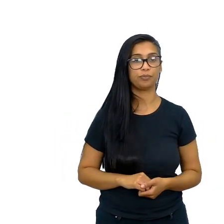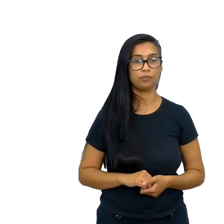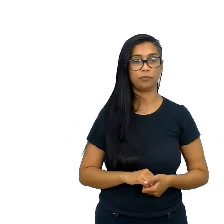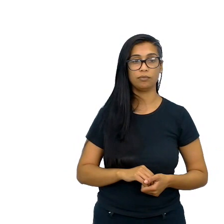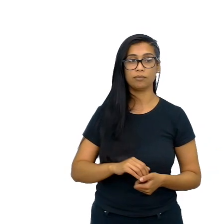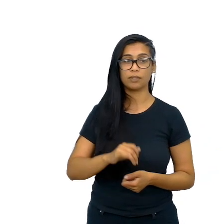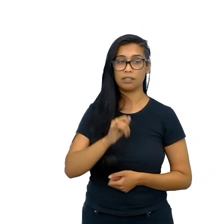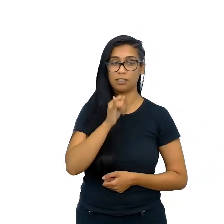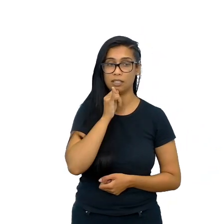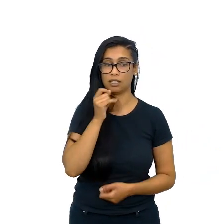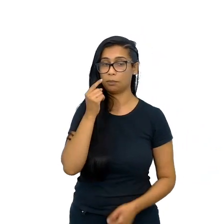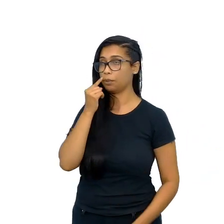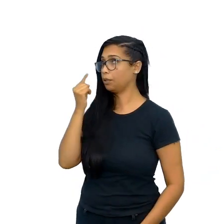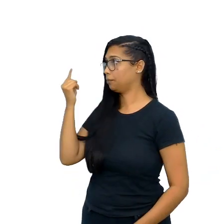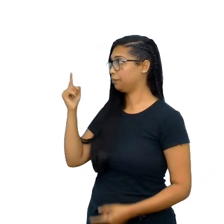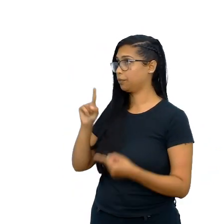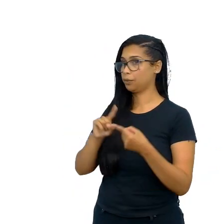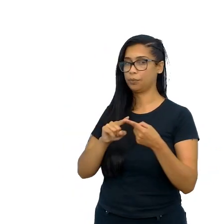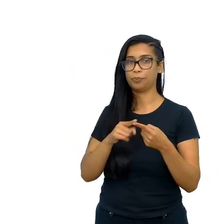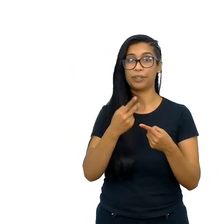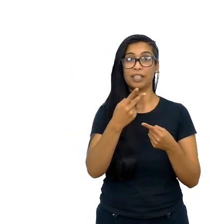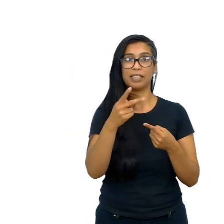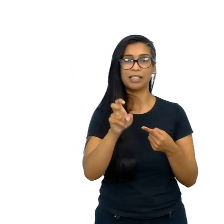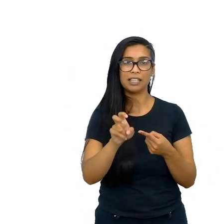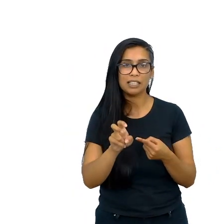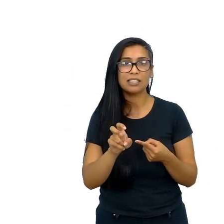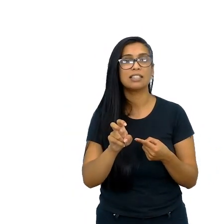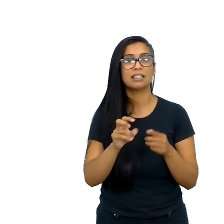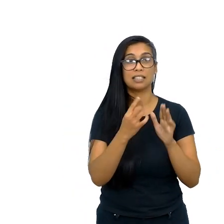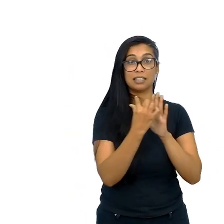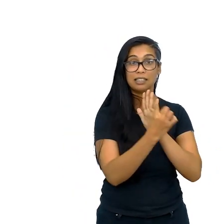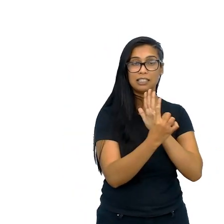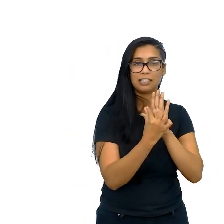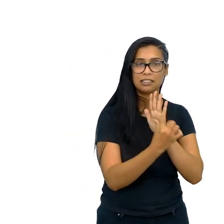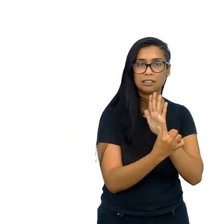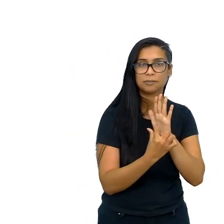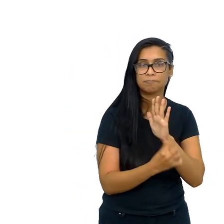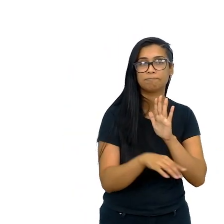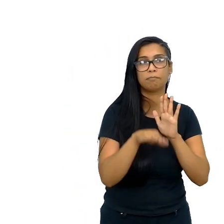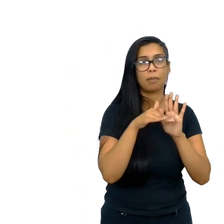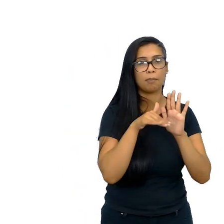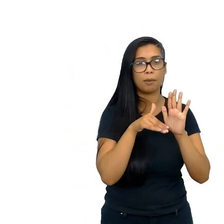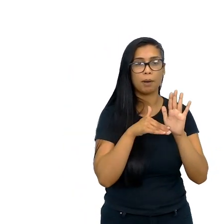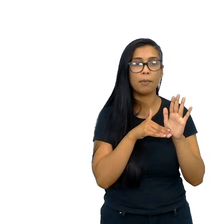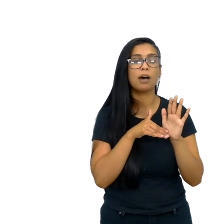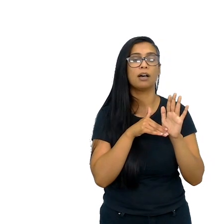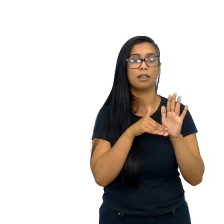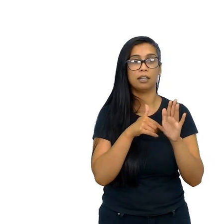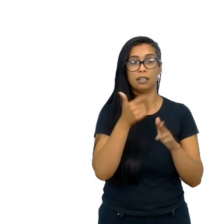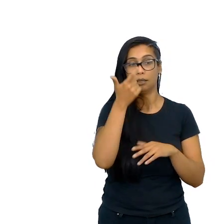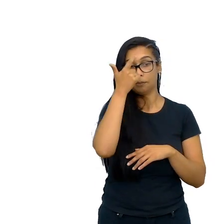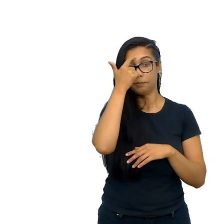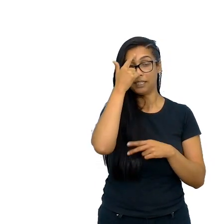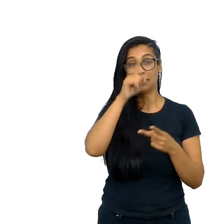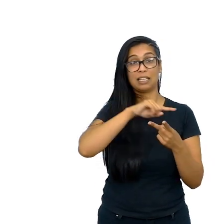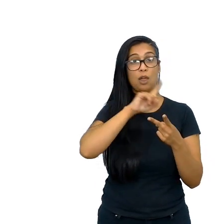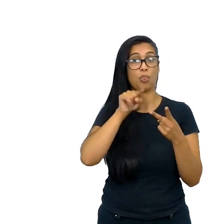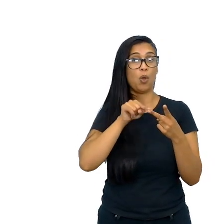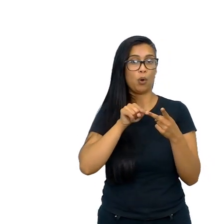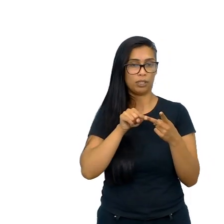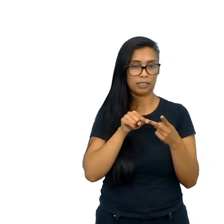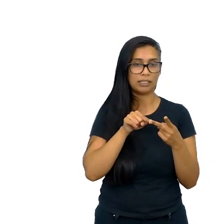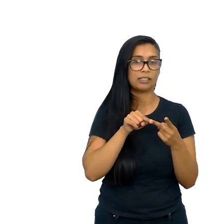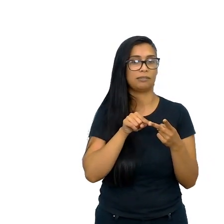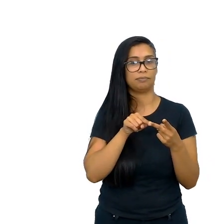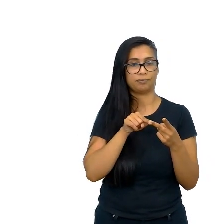pouca extensão, de 15 linhas, com sintaxe mais simples, né, coordenadas. Quando nós pensamos em nível 2, nós